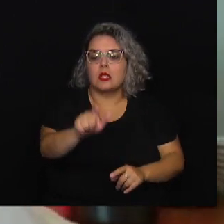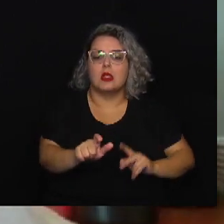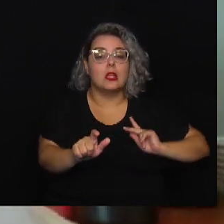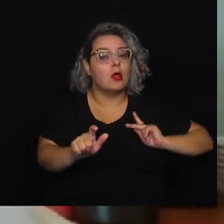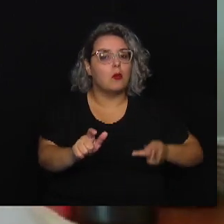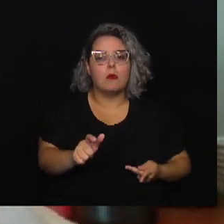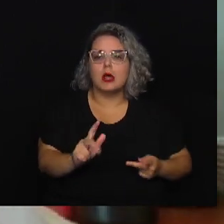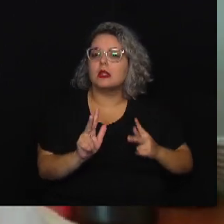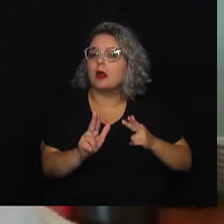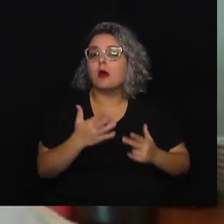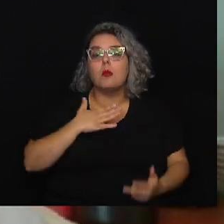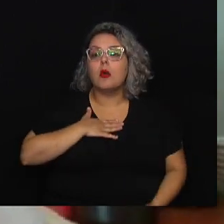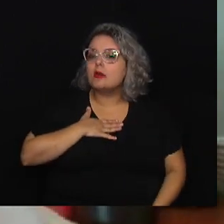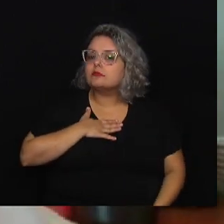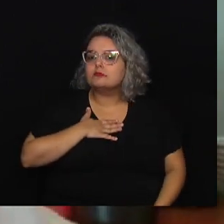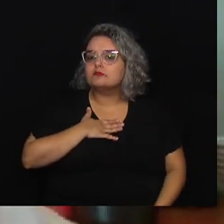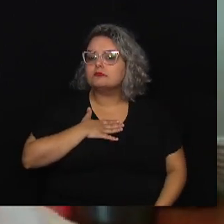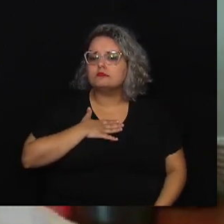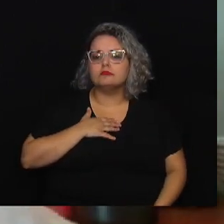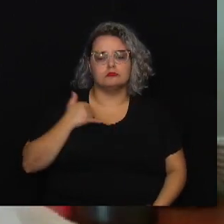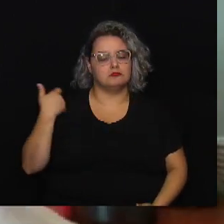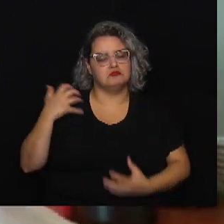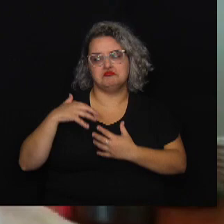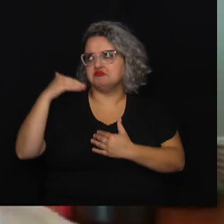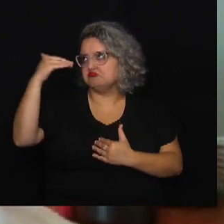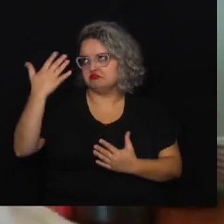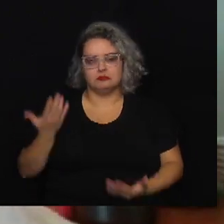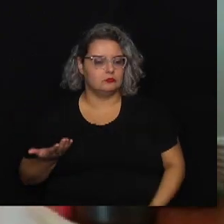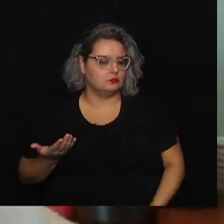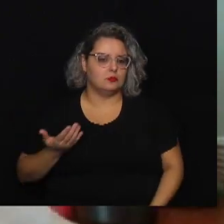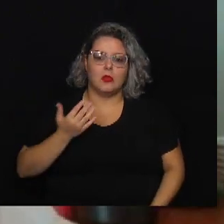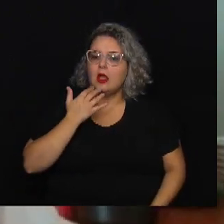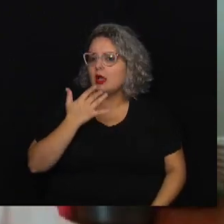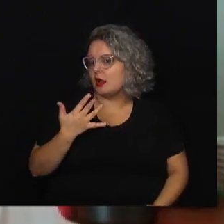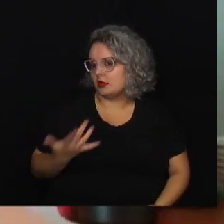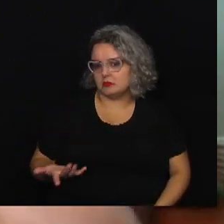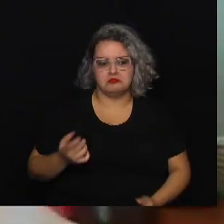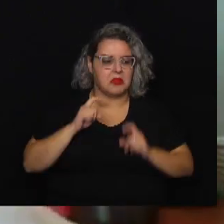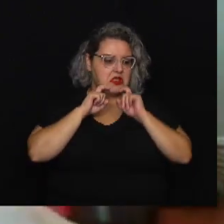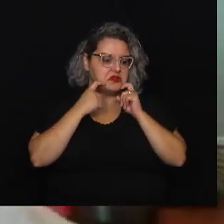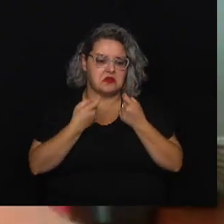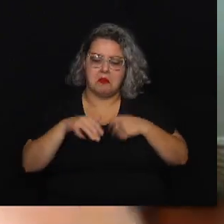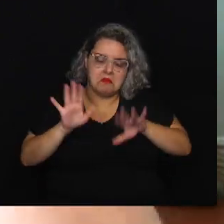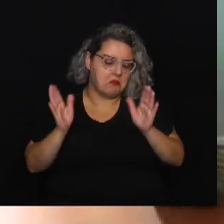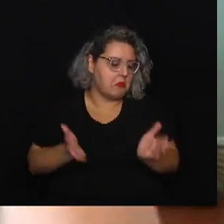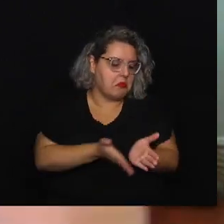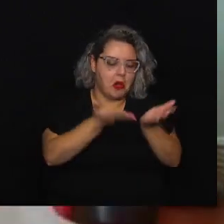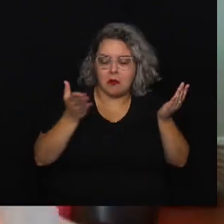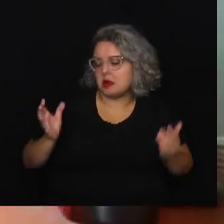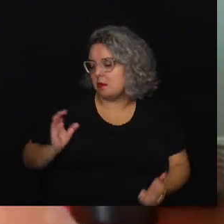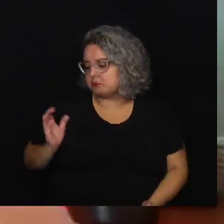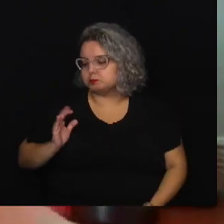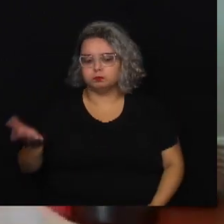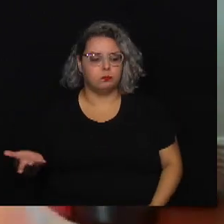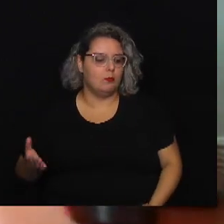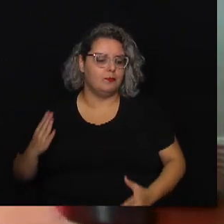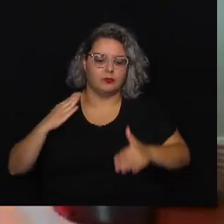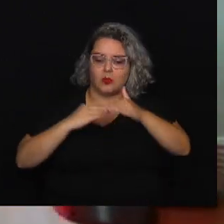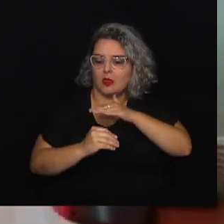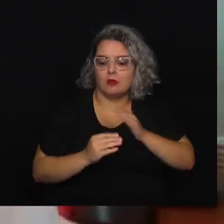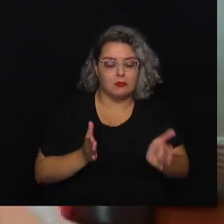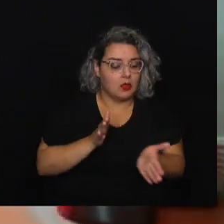eu. Pode ser mais velho, pode ser da cor que for, ter uma orientação sexual que for, pobre, rico, imigrante,